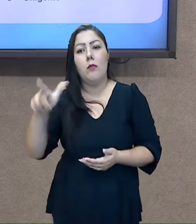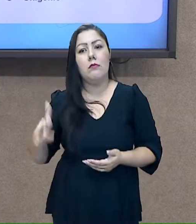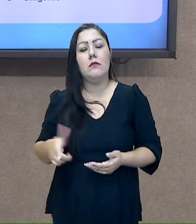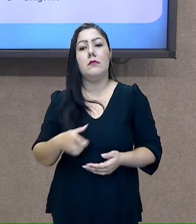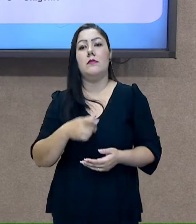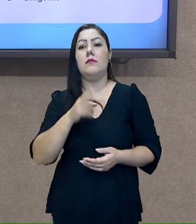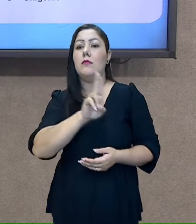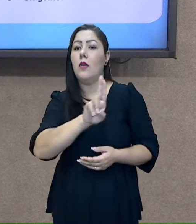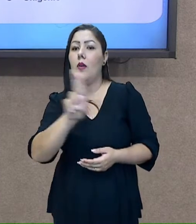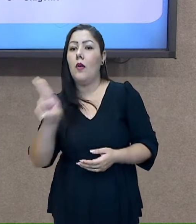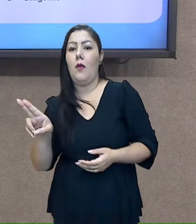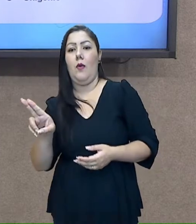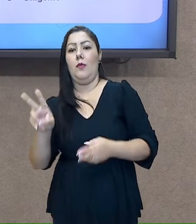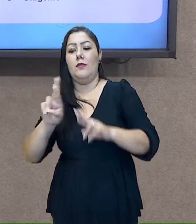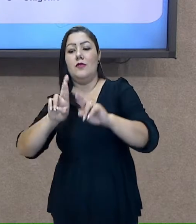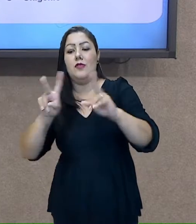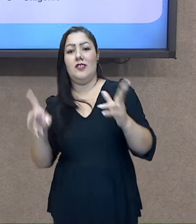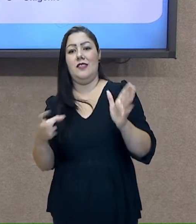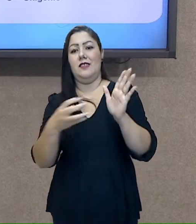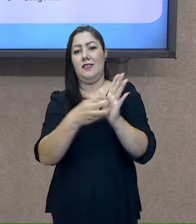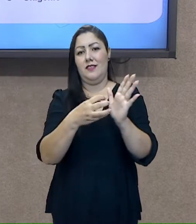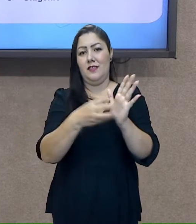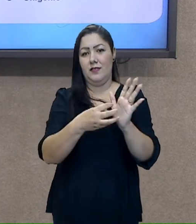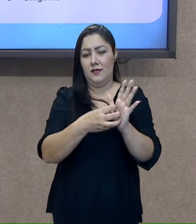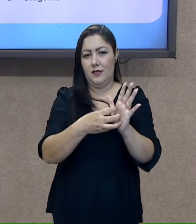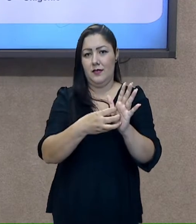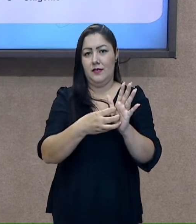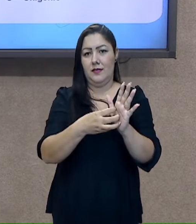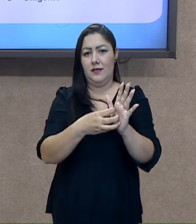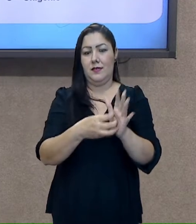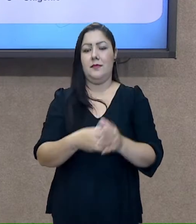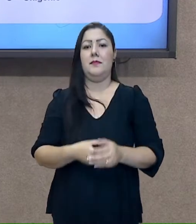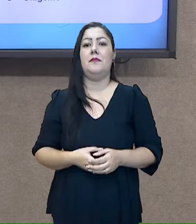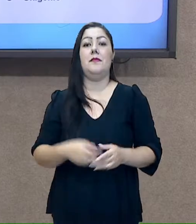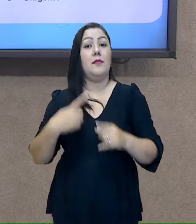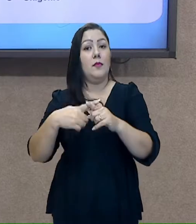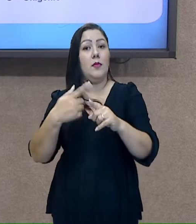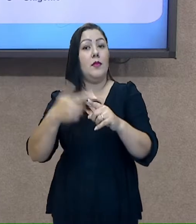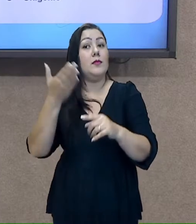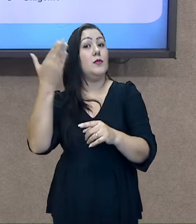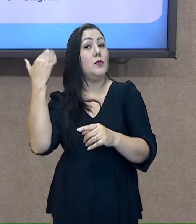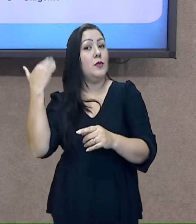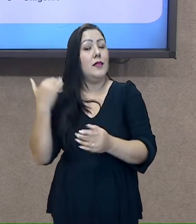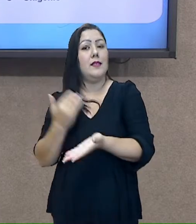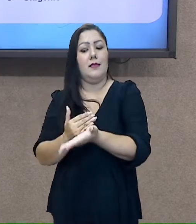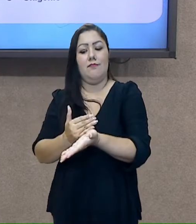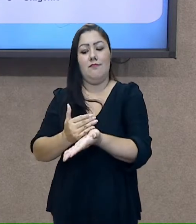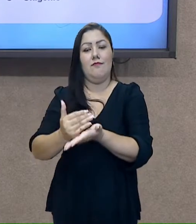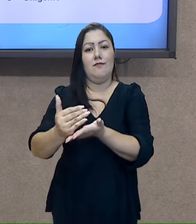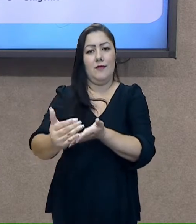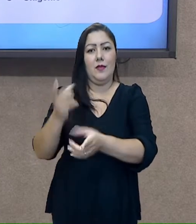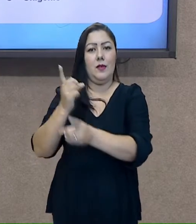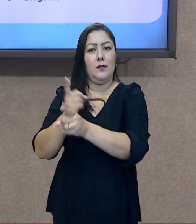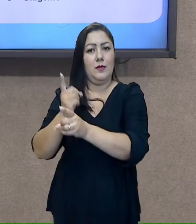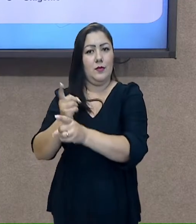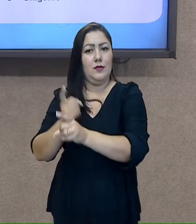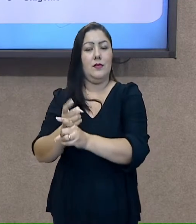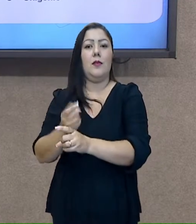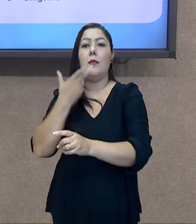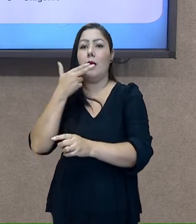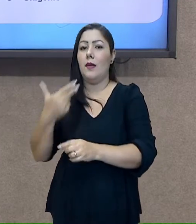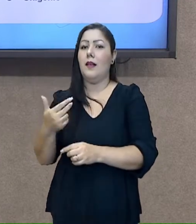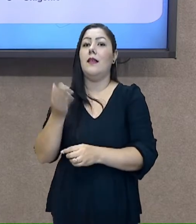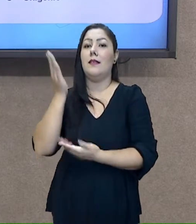nome não coincide com letra que está no símbolo, o nome que nós